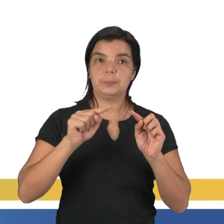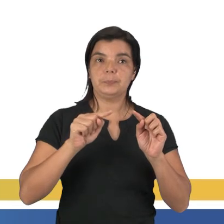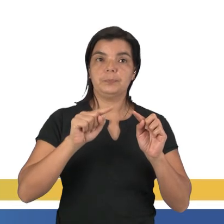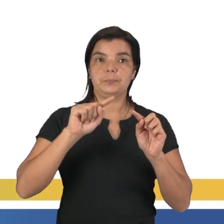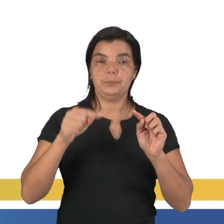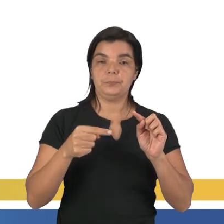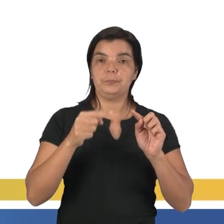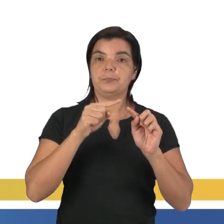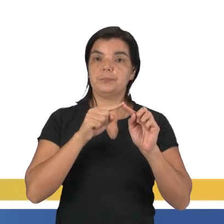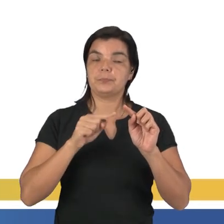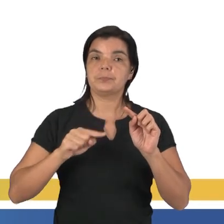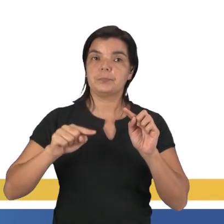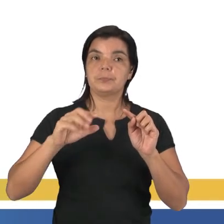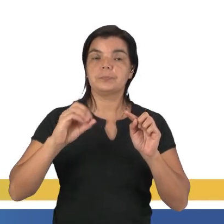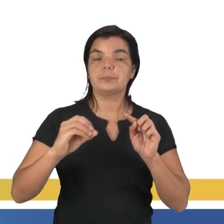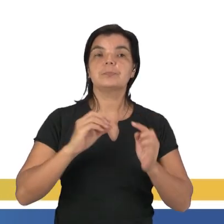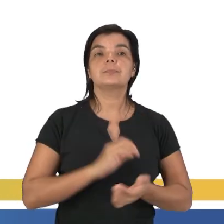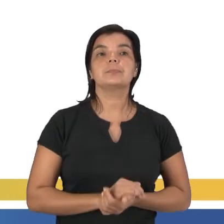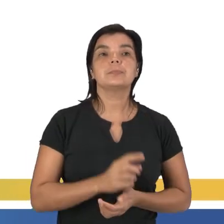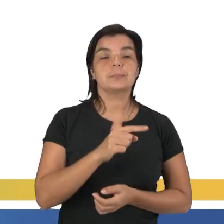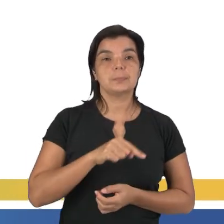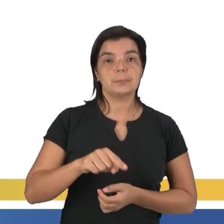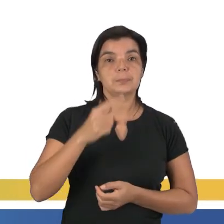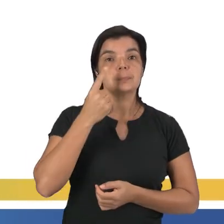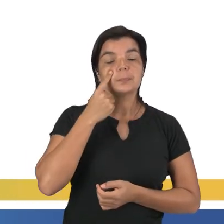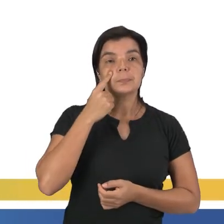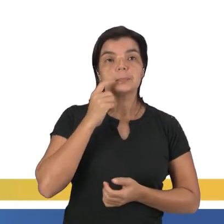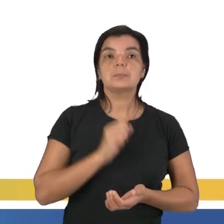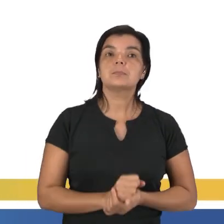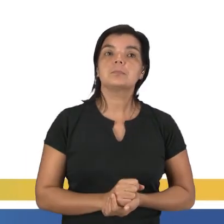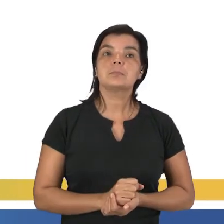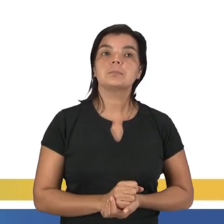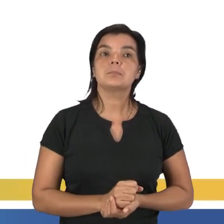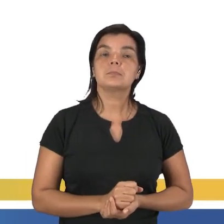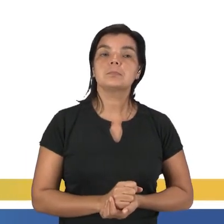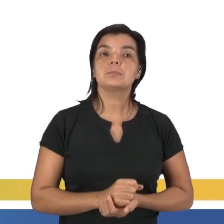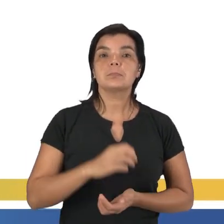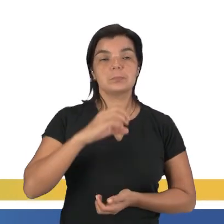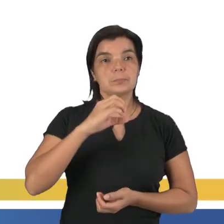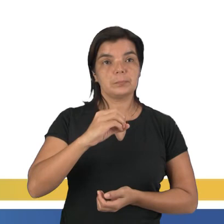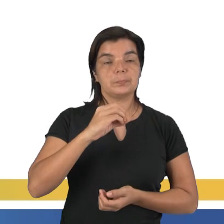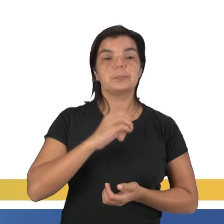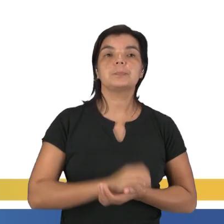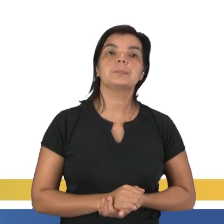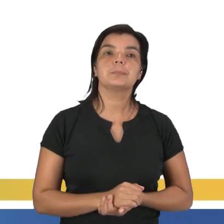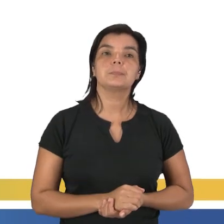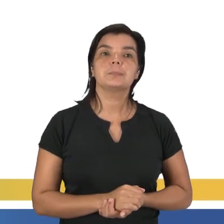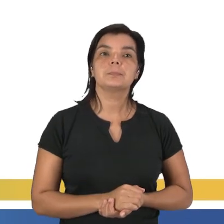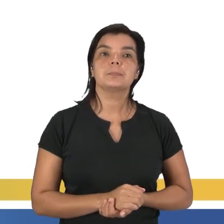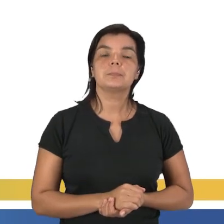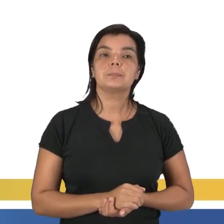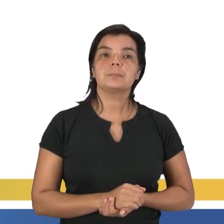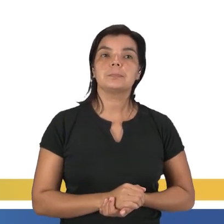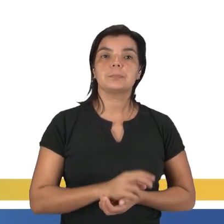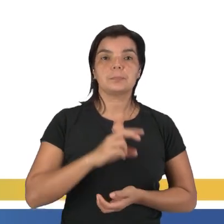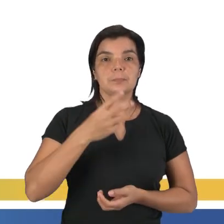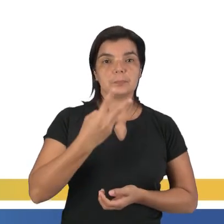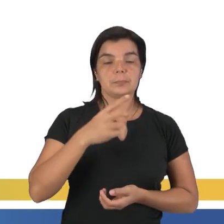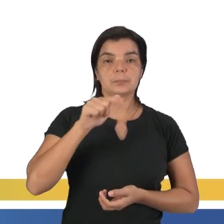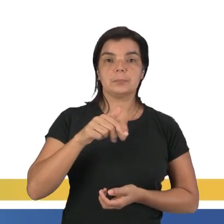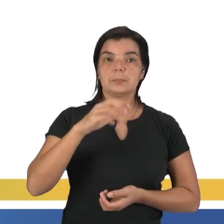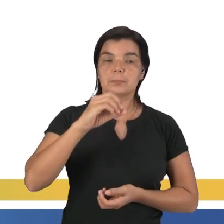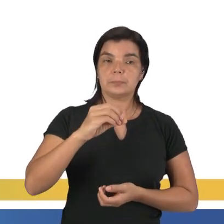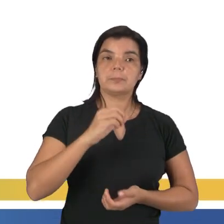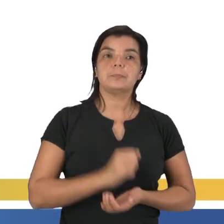vírgula 2 casas. Professor, nesse espaço que não tem nada, você vai colocar o número 0. Ou seja,